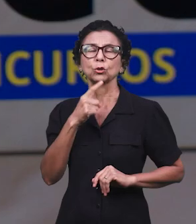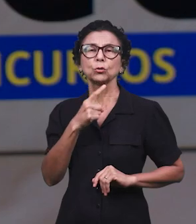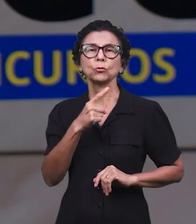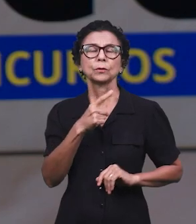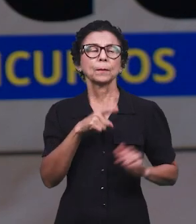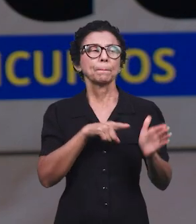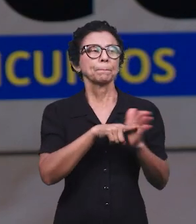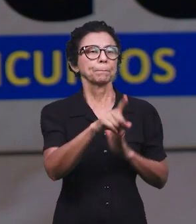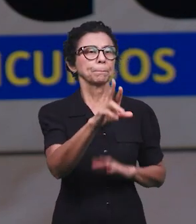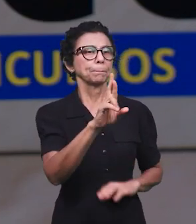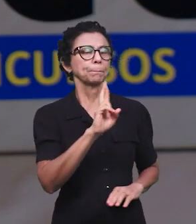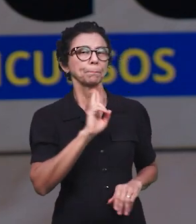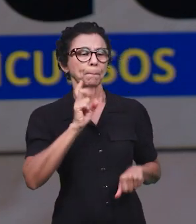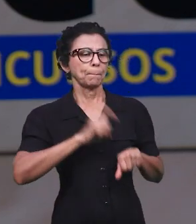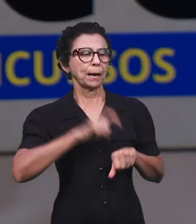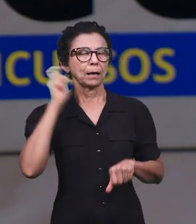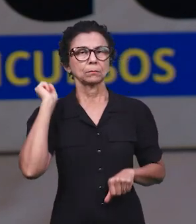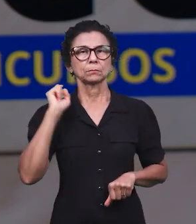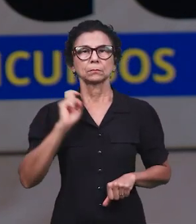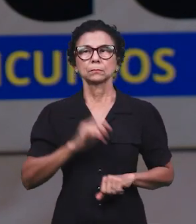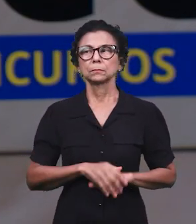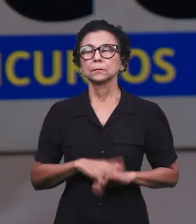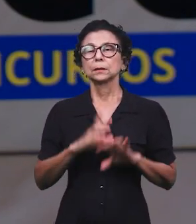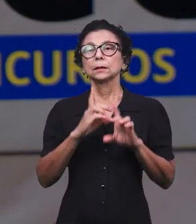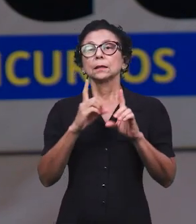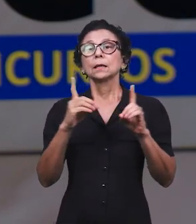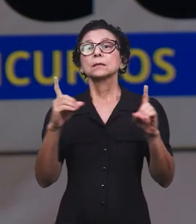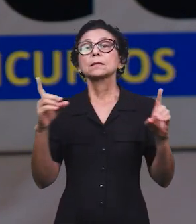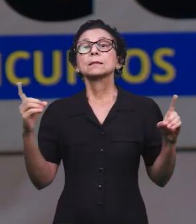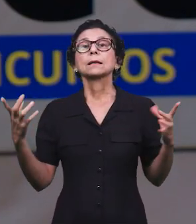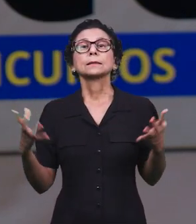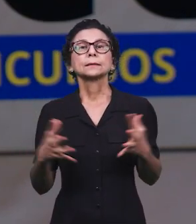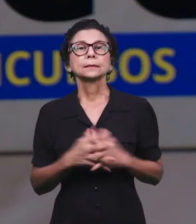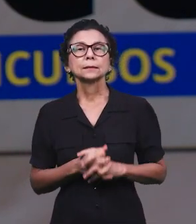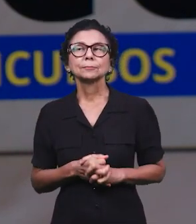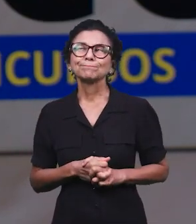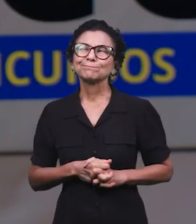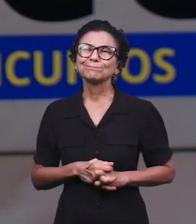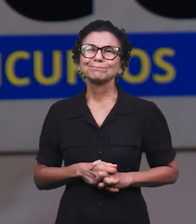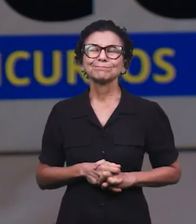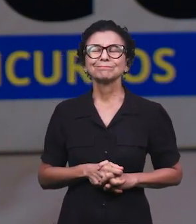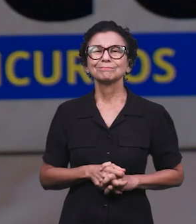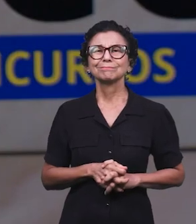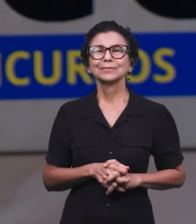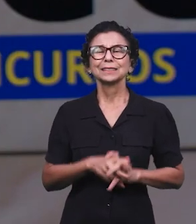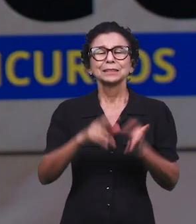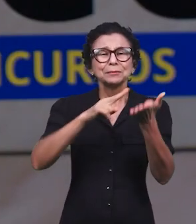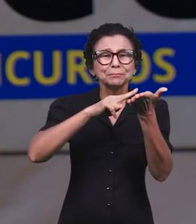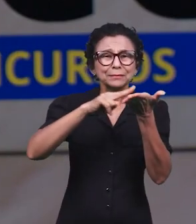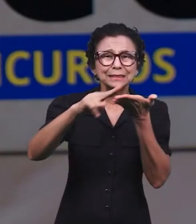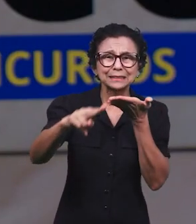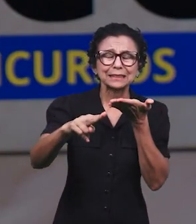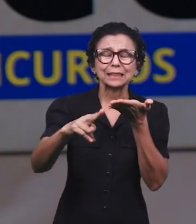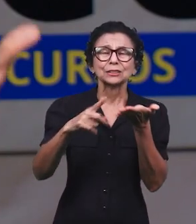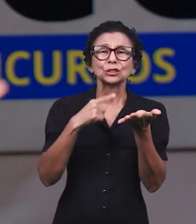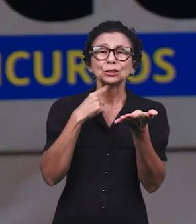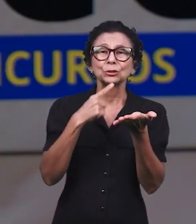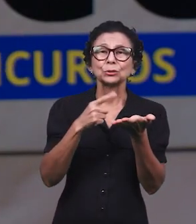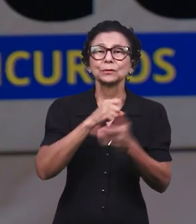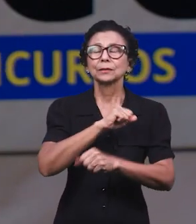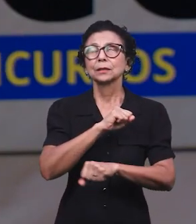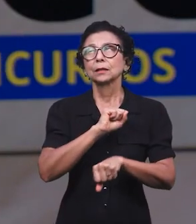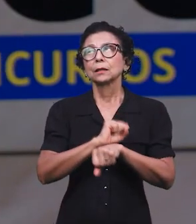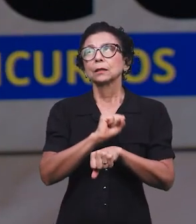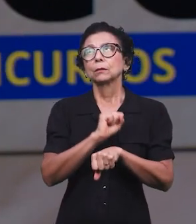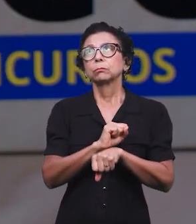responde na hora. No ensino à distância, você vai ter ali às vezes um meio de enviar a sua dúvida e aguardar a